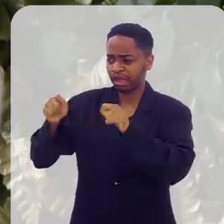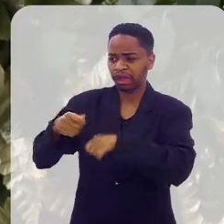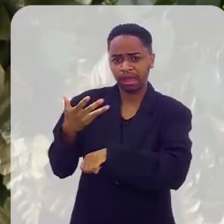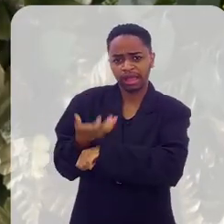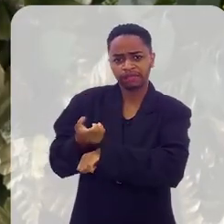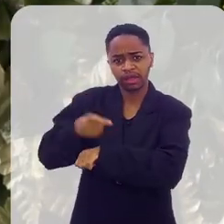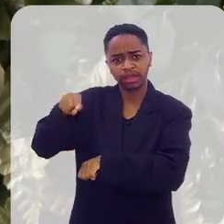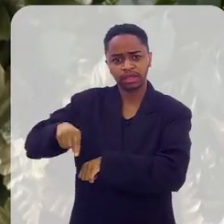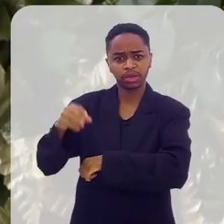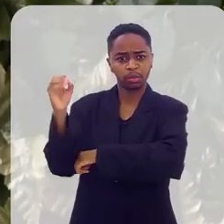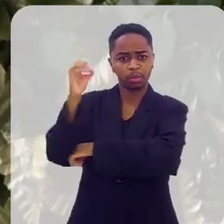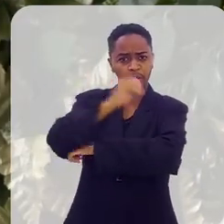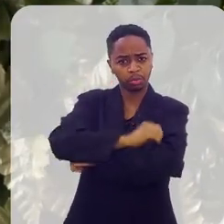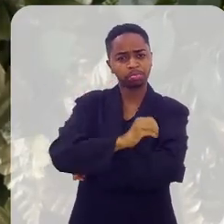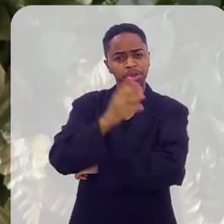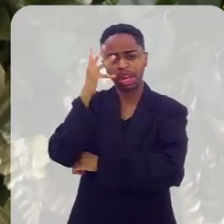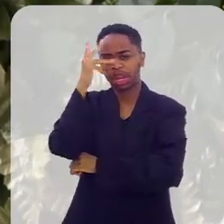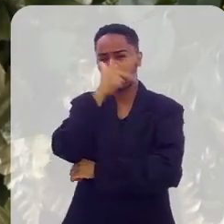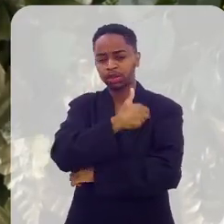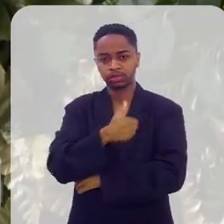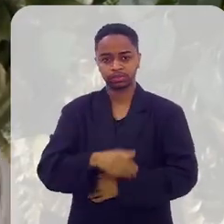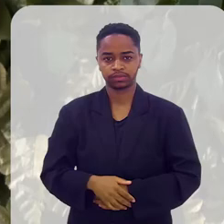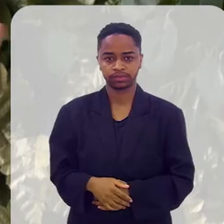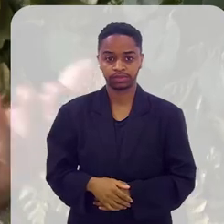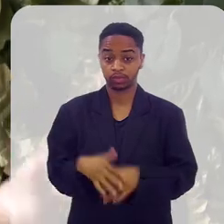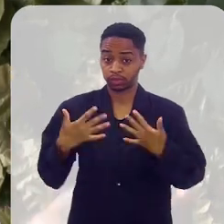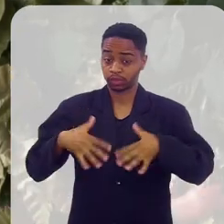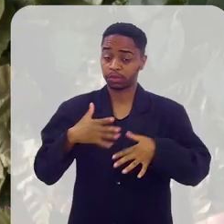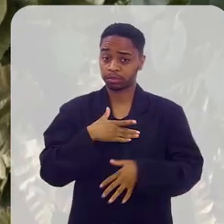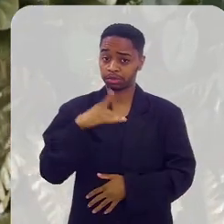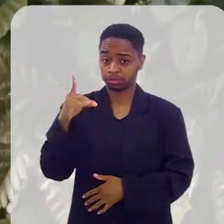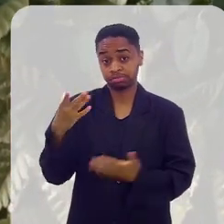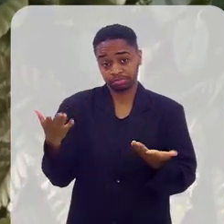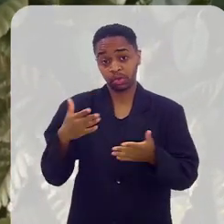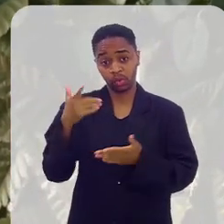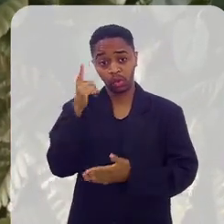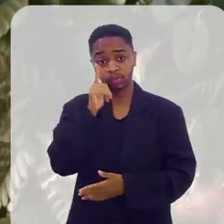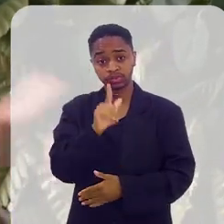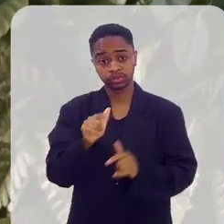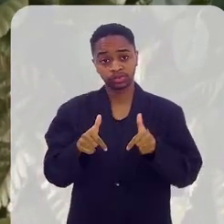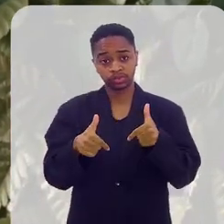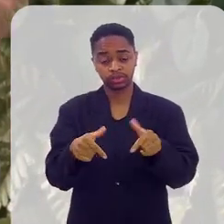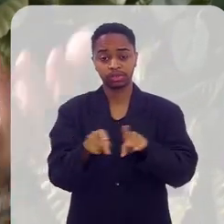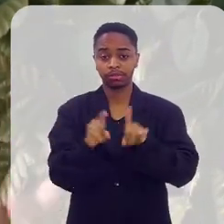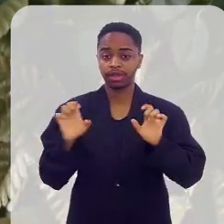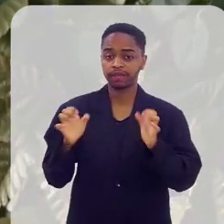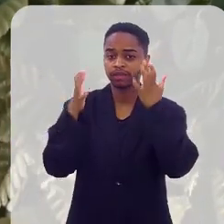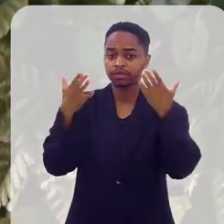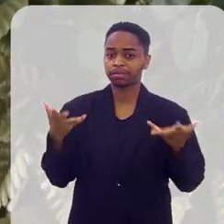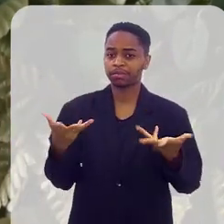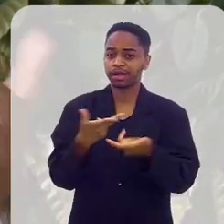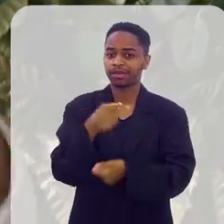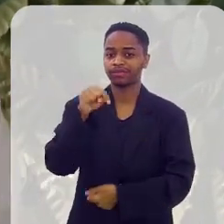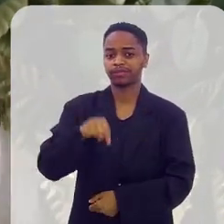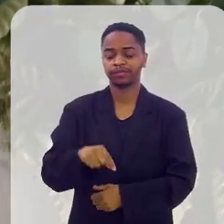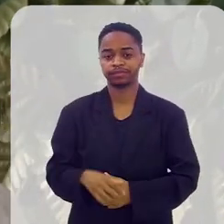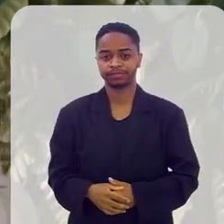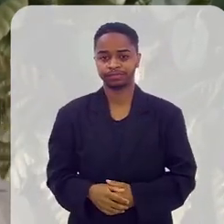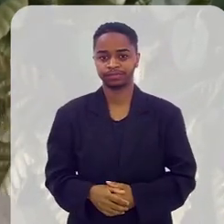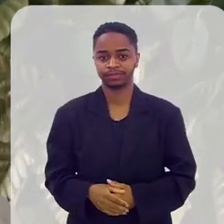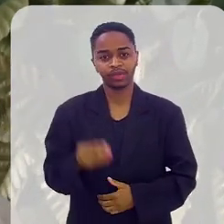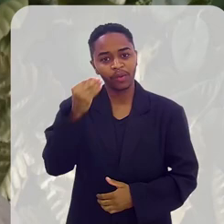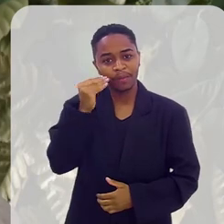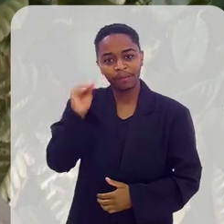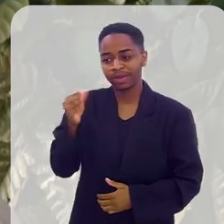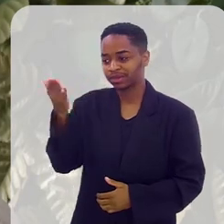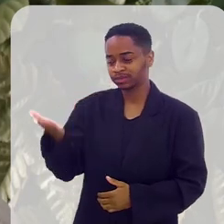gravado aqui no pôr do sol, um pôr do sol mais lindo. Deus. Aí, quer dizer, missão cumprida, né? E esse evento aqui maravilhoso. Você sabe... Um